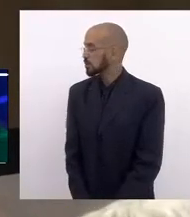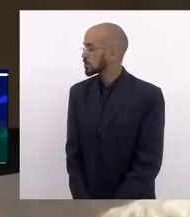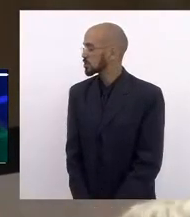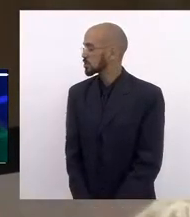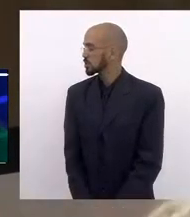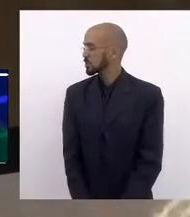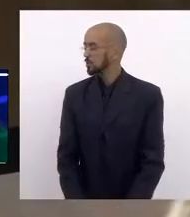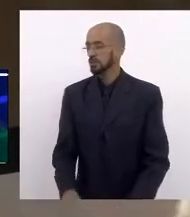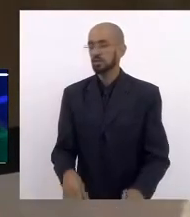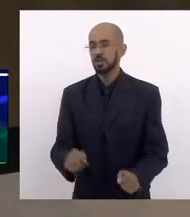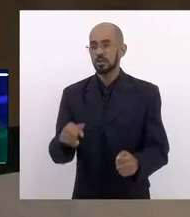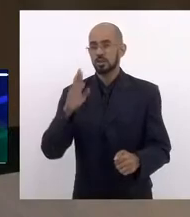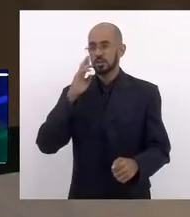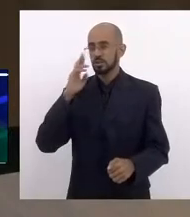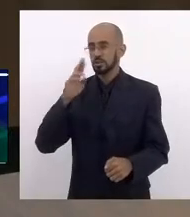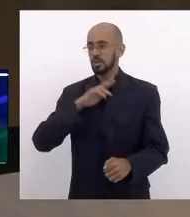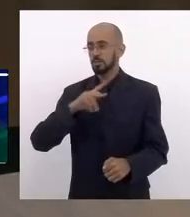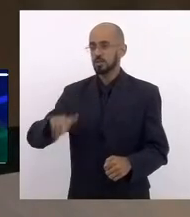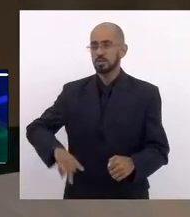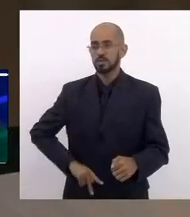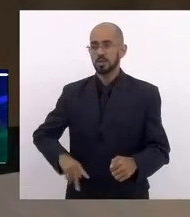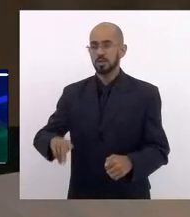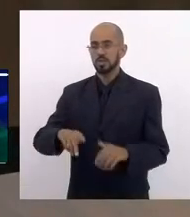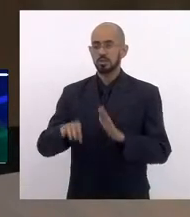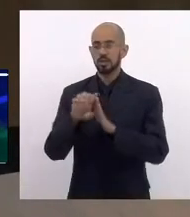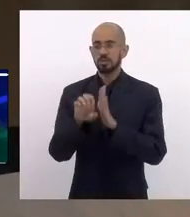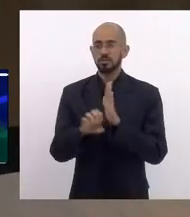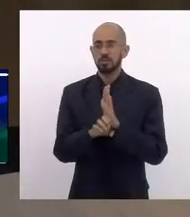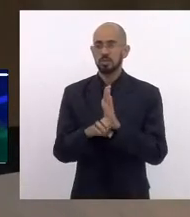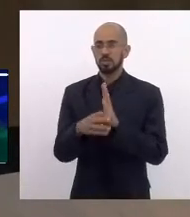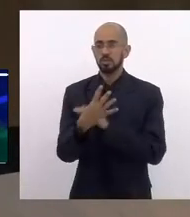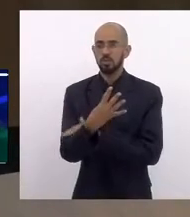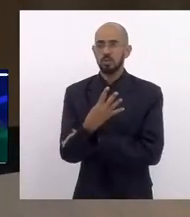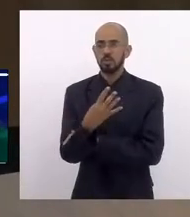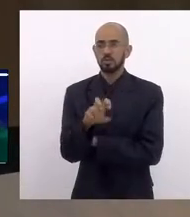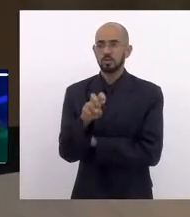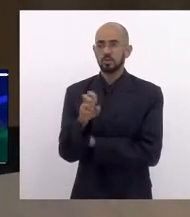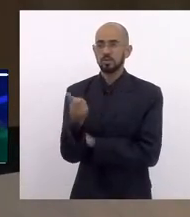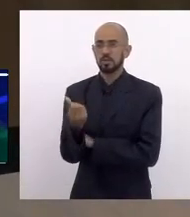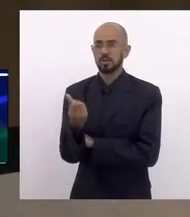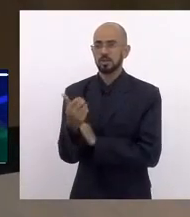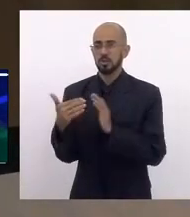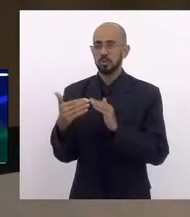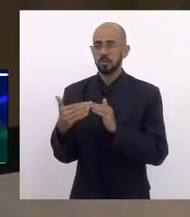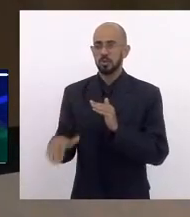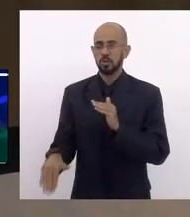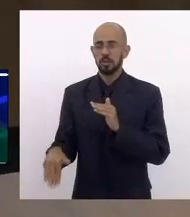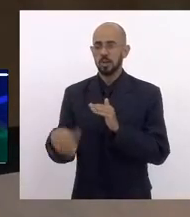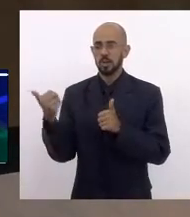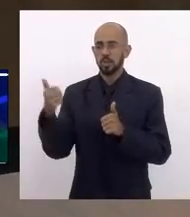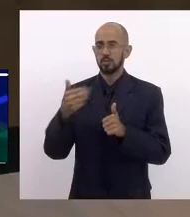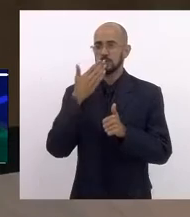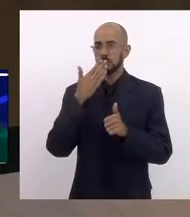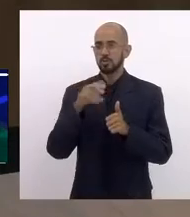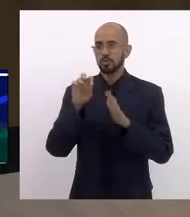Senhora Presidente, parecer é favorável às emendas 4, 5 e 6, contrárias às demais emendas, concluindo por substitutivo.